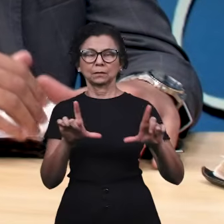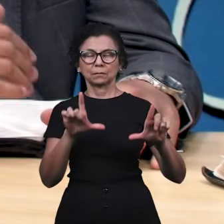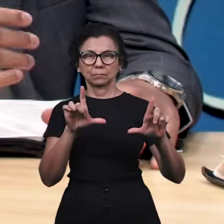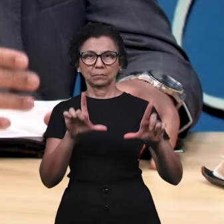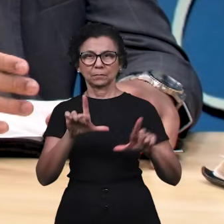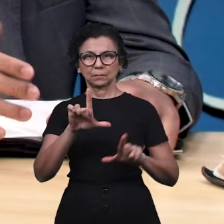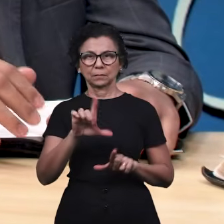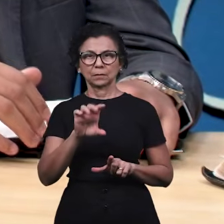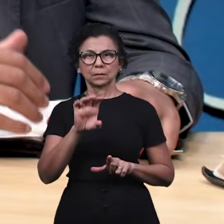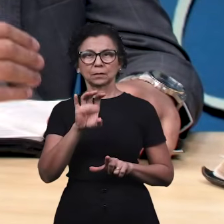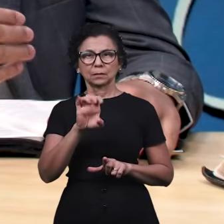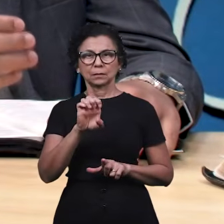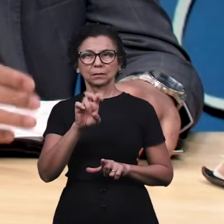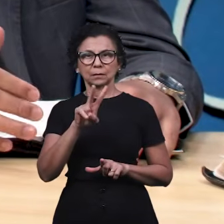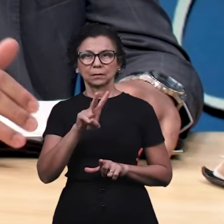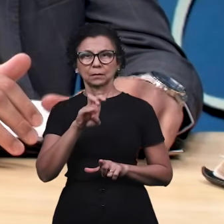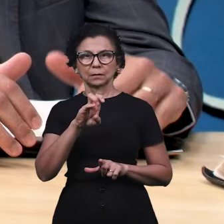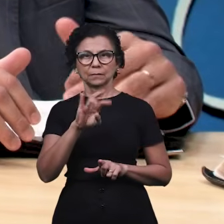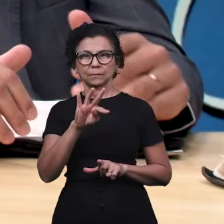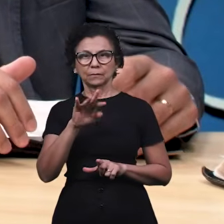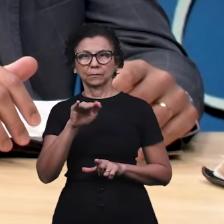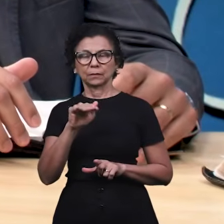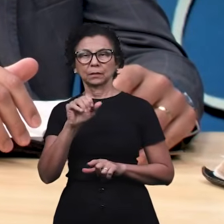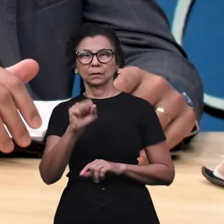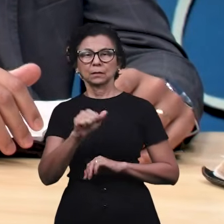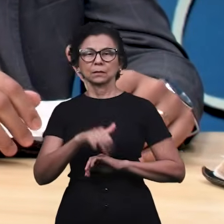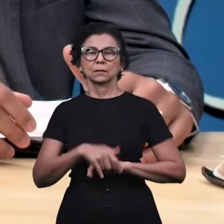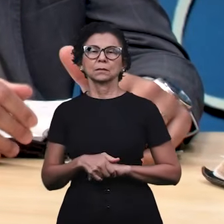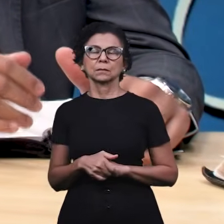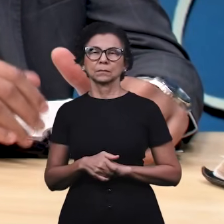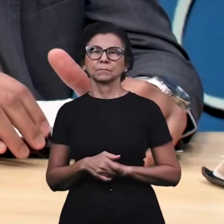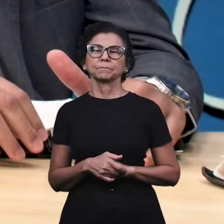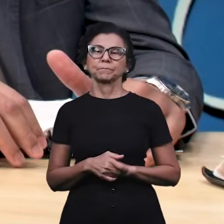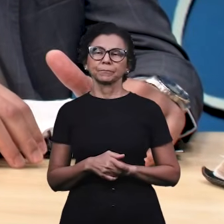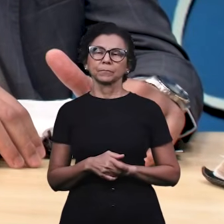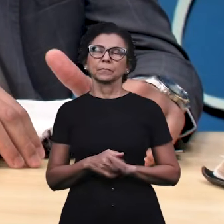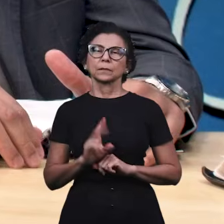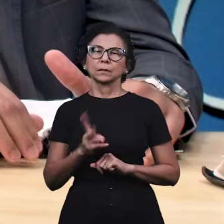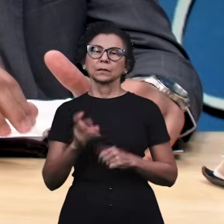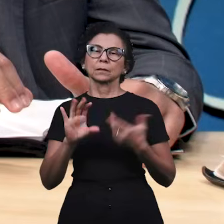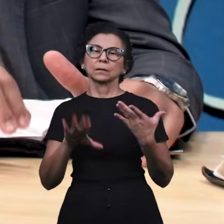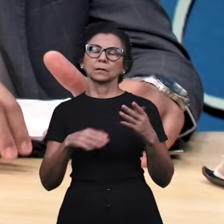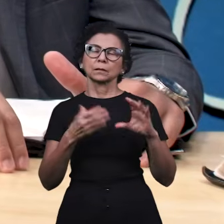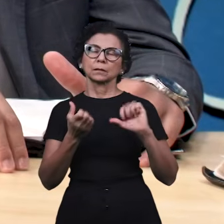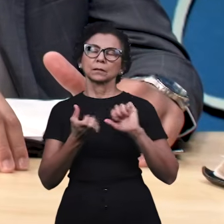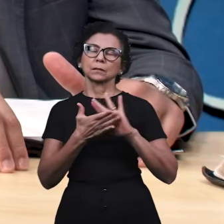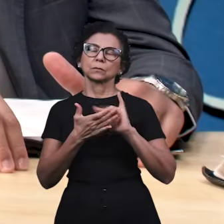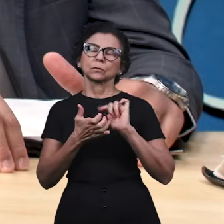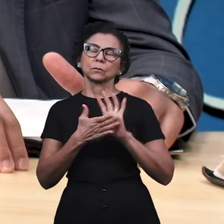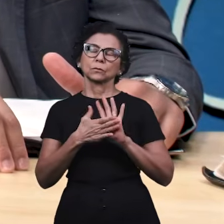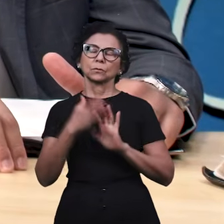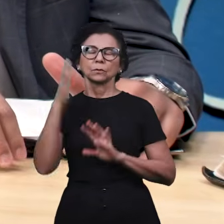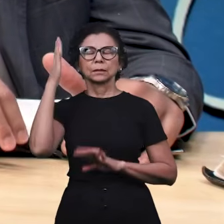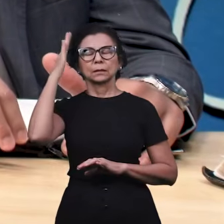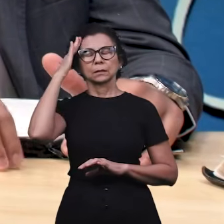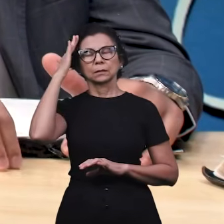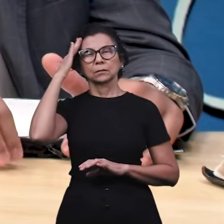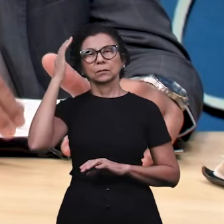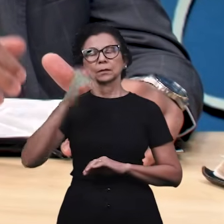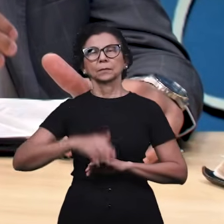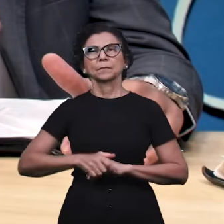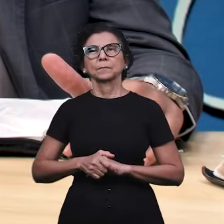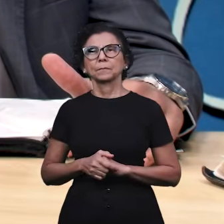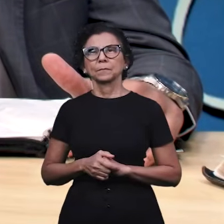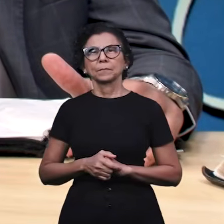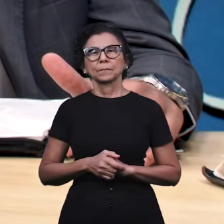Eles iam à frente, levando louvor, sempre cantando, entendendo o seguinte: o meu louvor